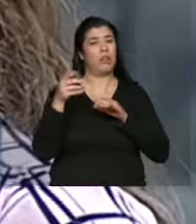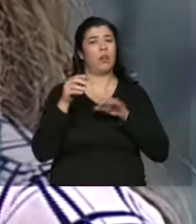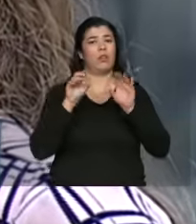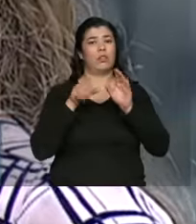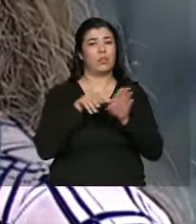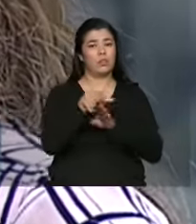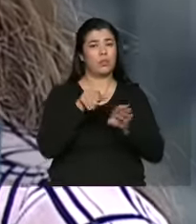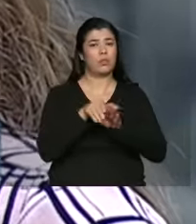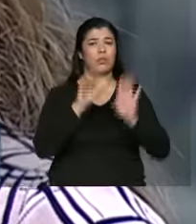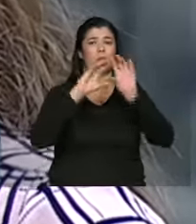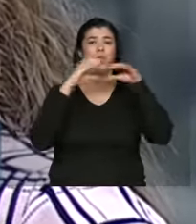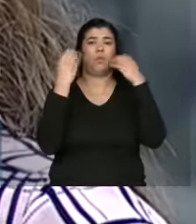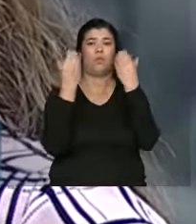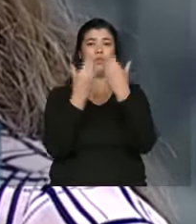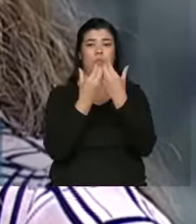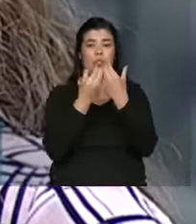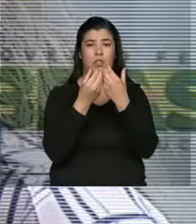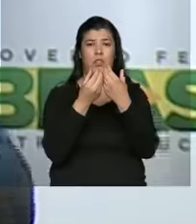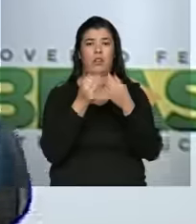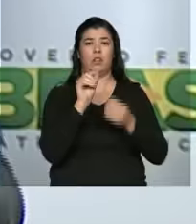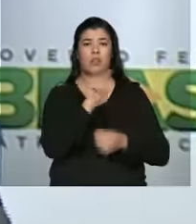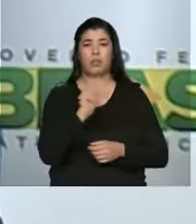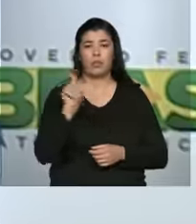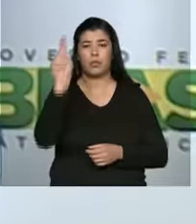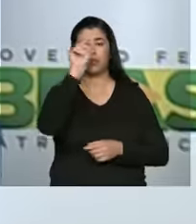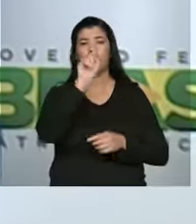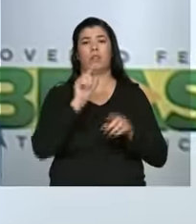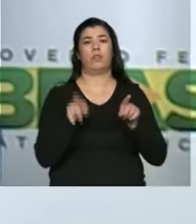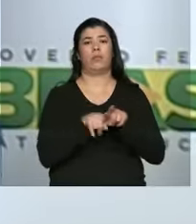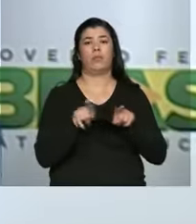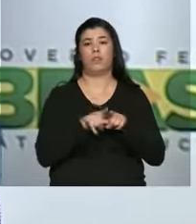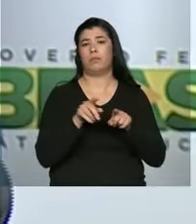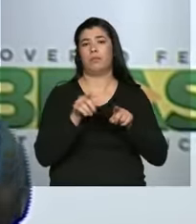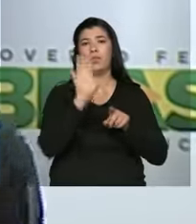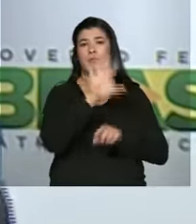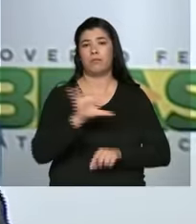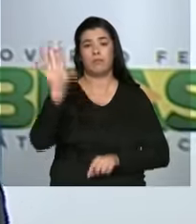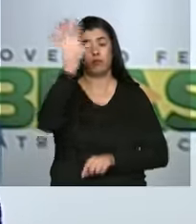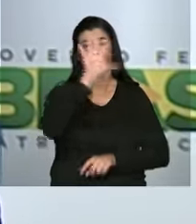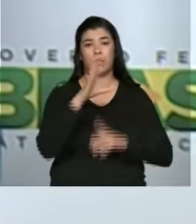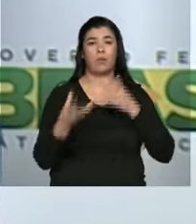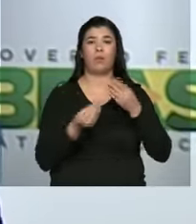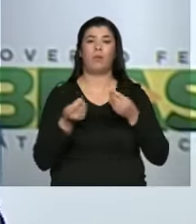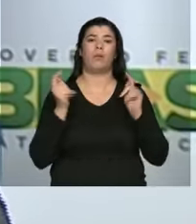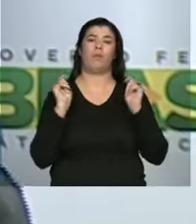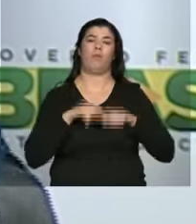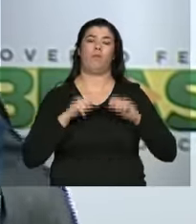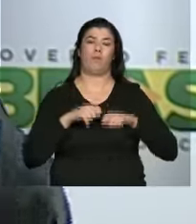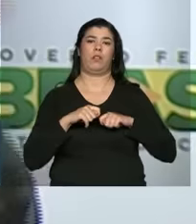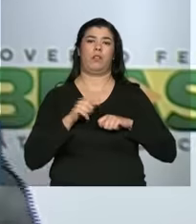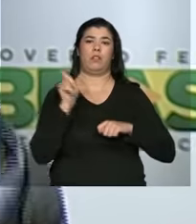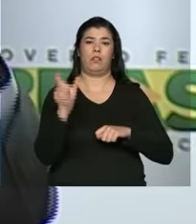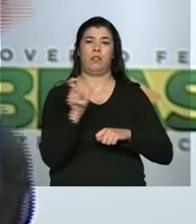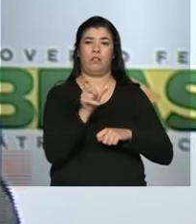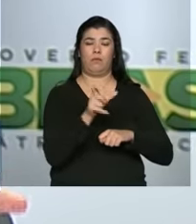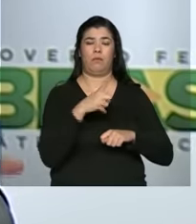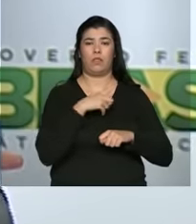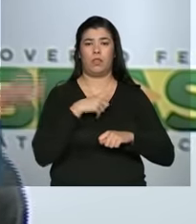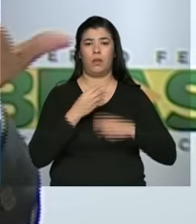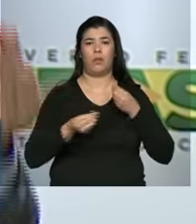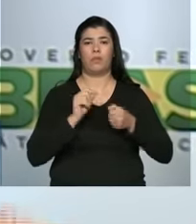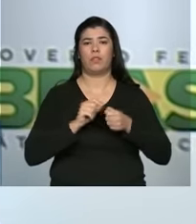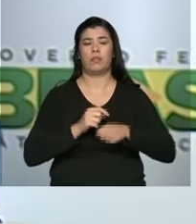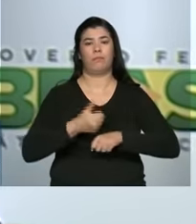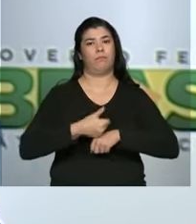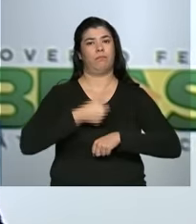conselhos regionais que reavaliem o que que eles podem fazer no âmbito da sua competência para ampliar aperfeiçoar